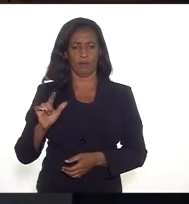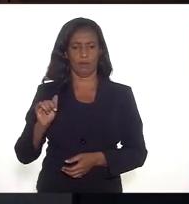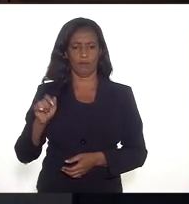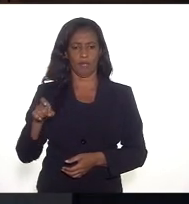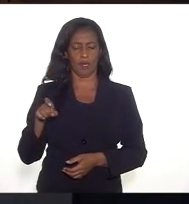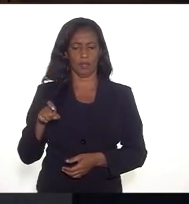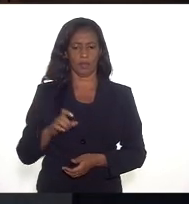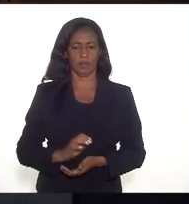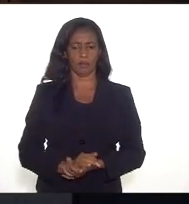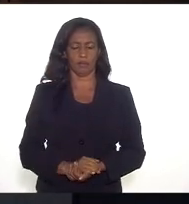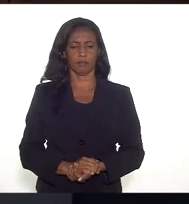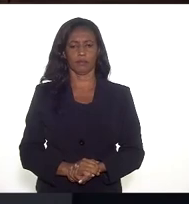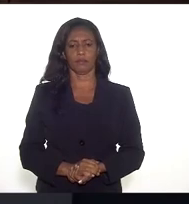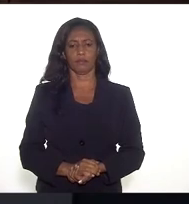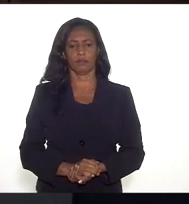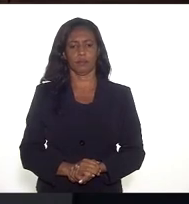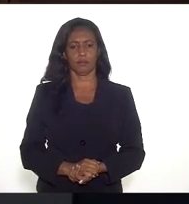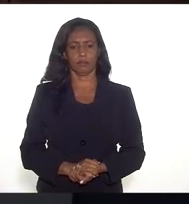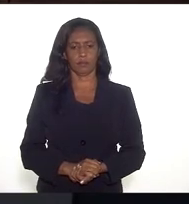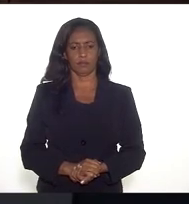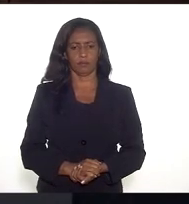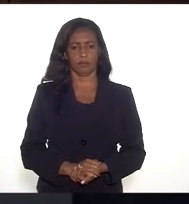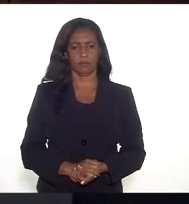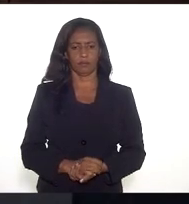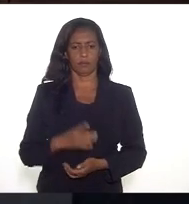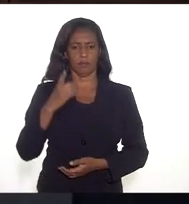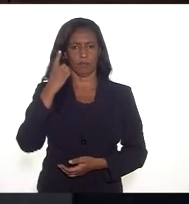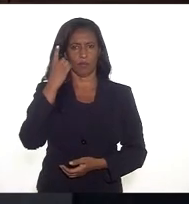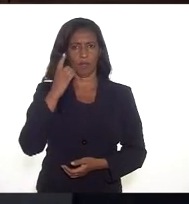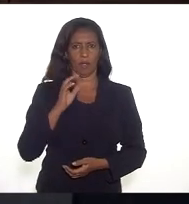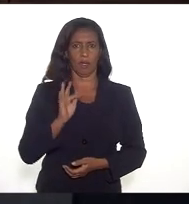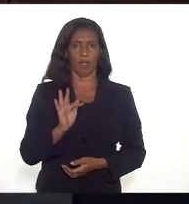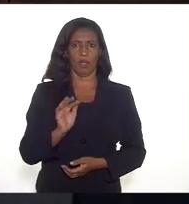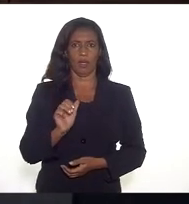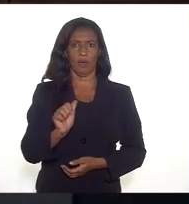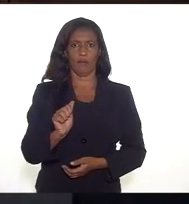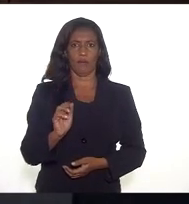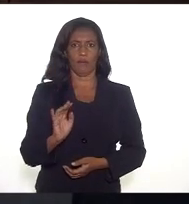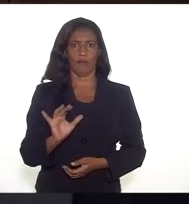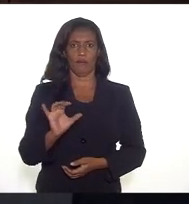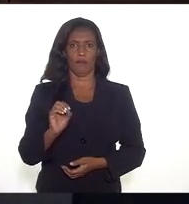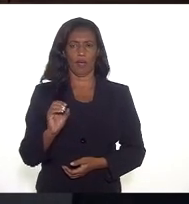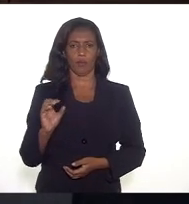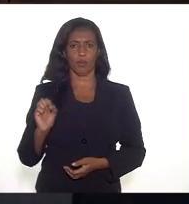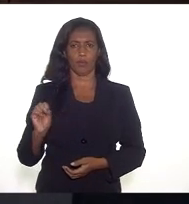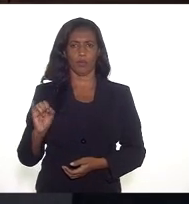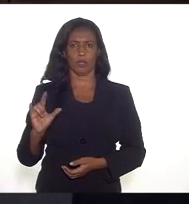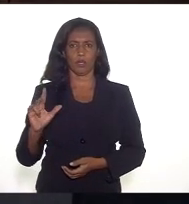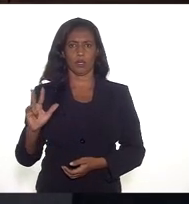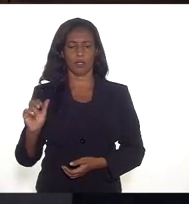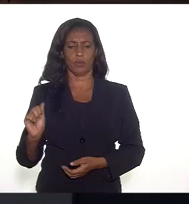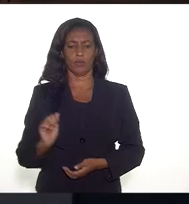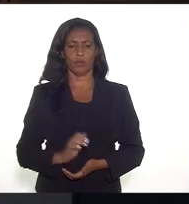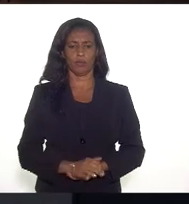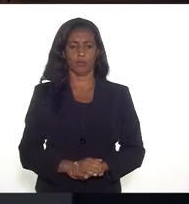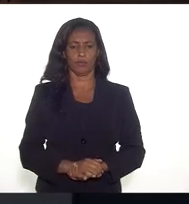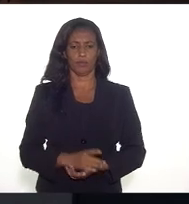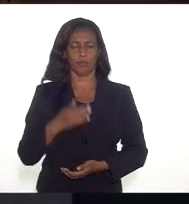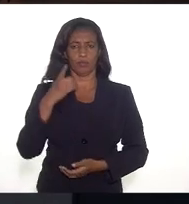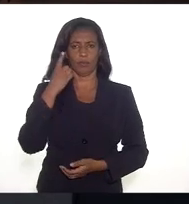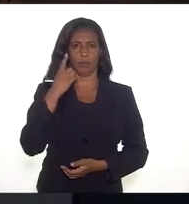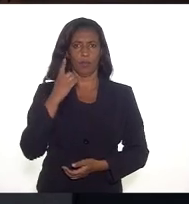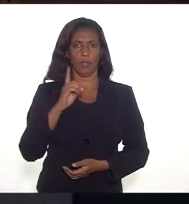Deputada Rosane Félix. Deputado Fábio Silva. Deputado Fábio Silva. Deputado